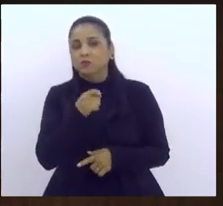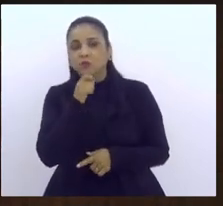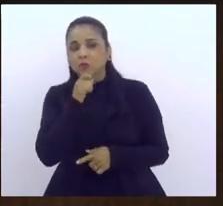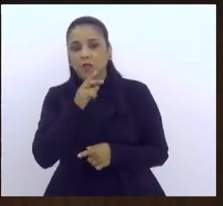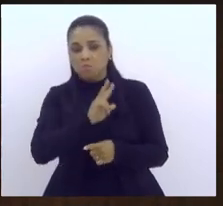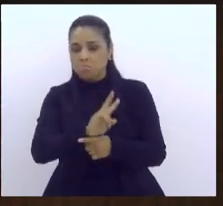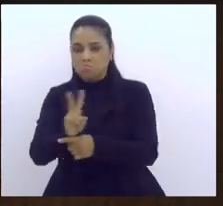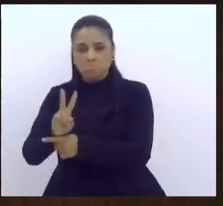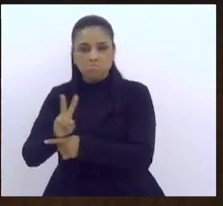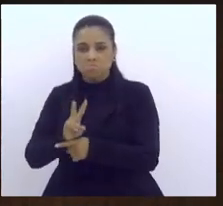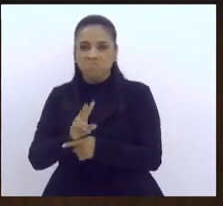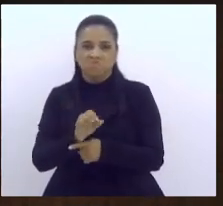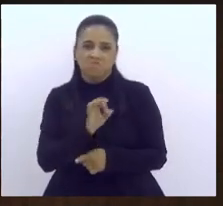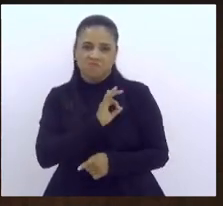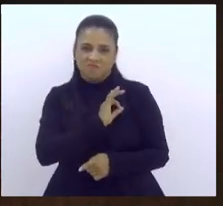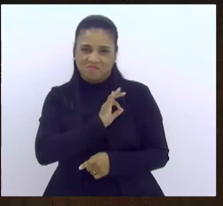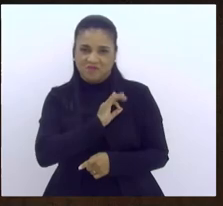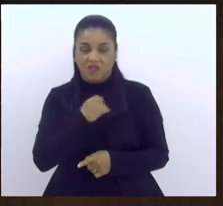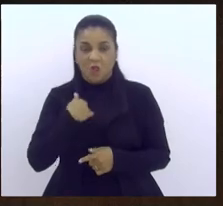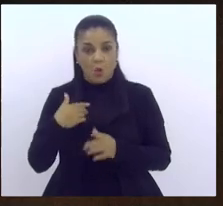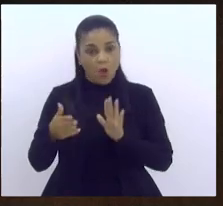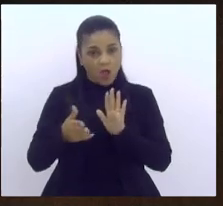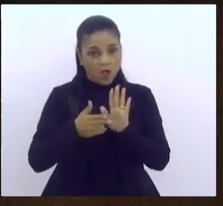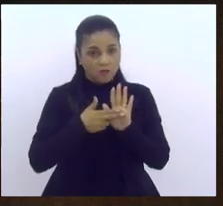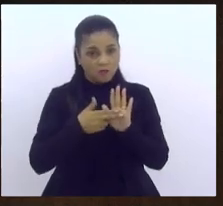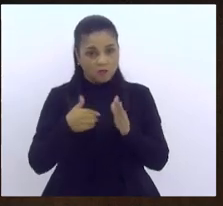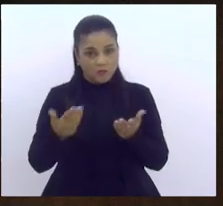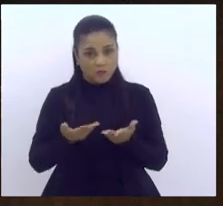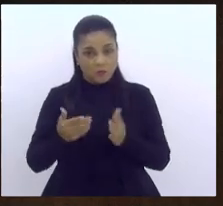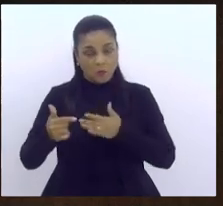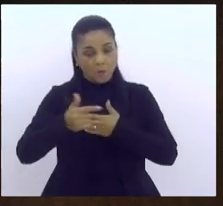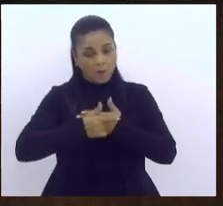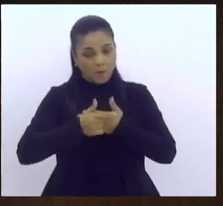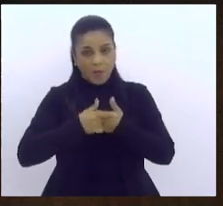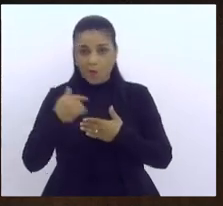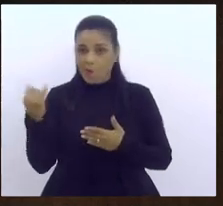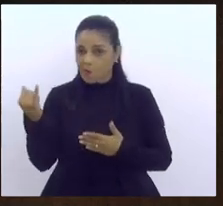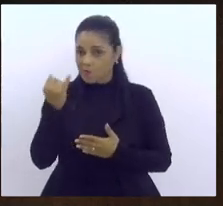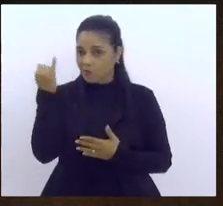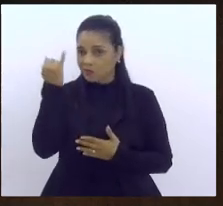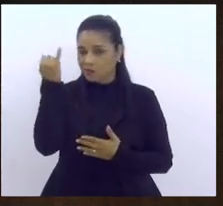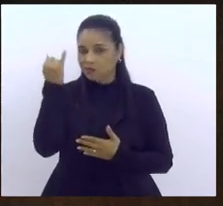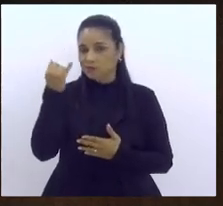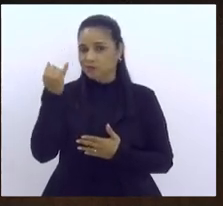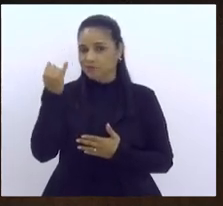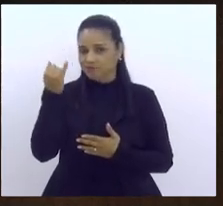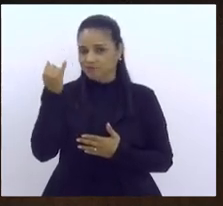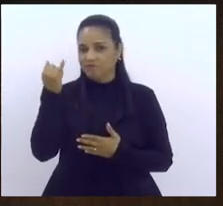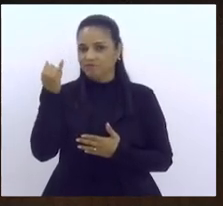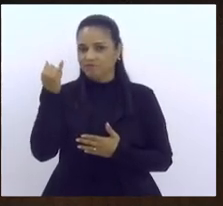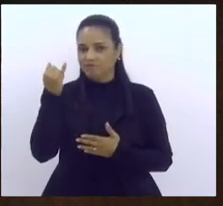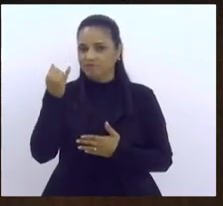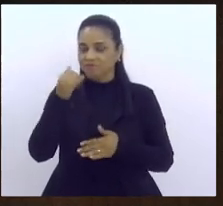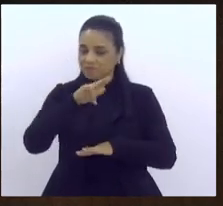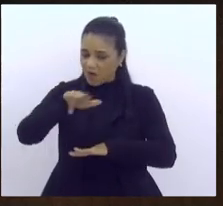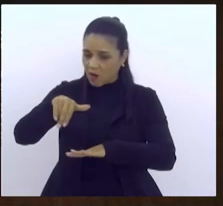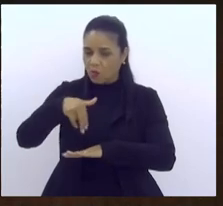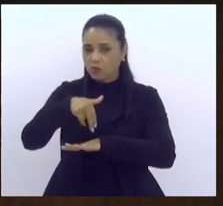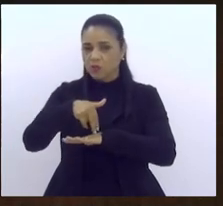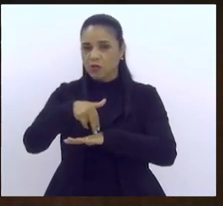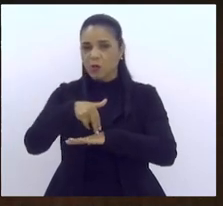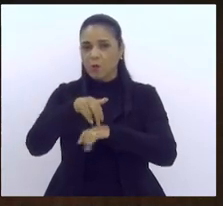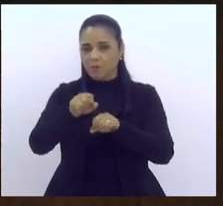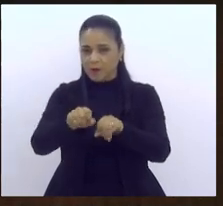policial. Eu assumi recentemente um papel importante perante a União Parlamentar do